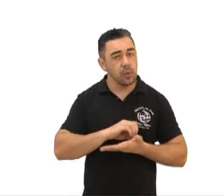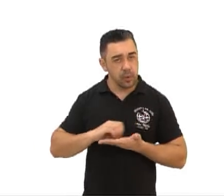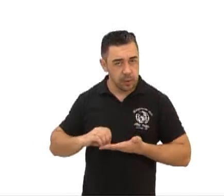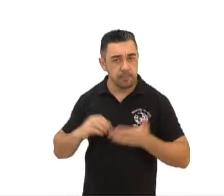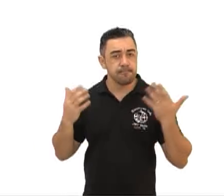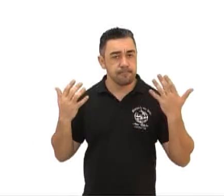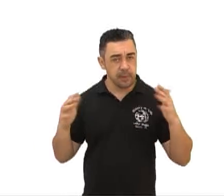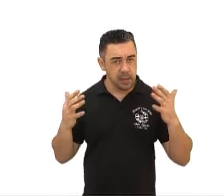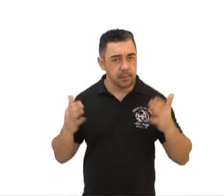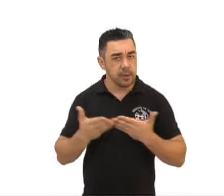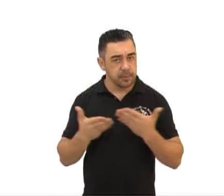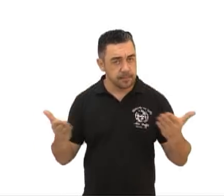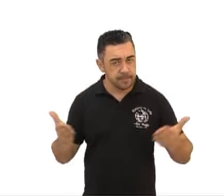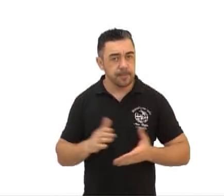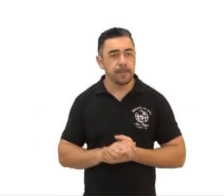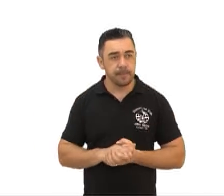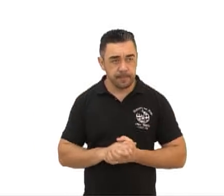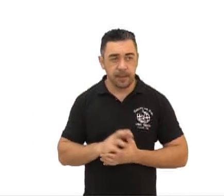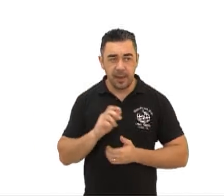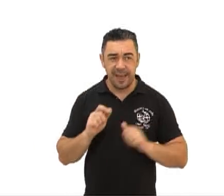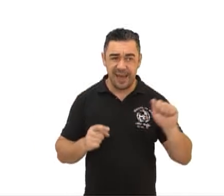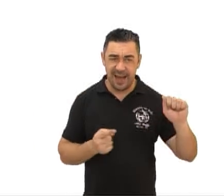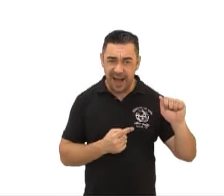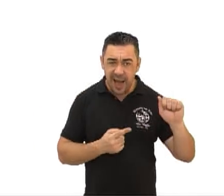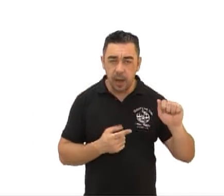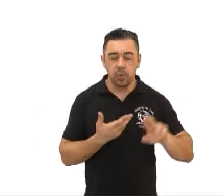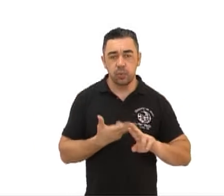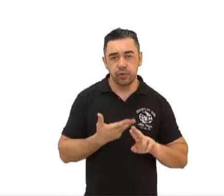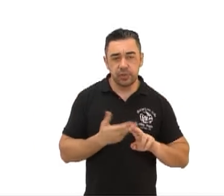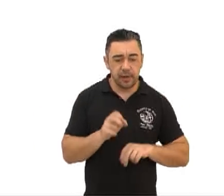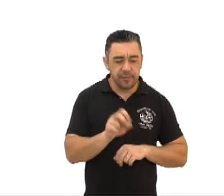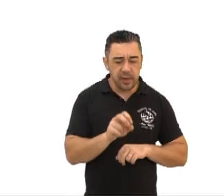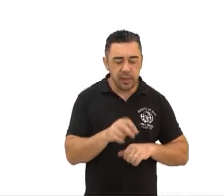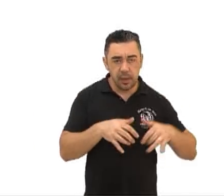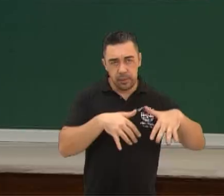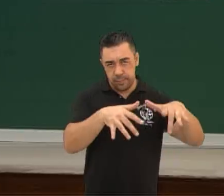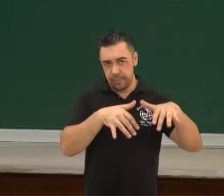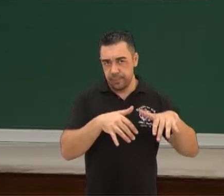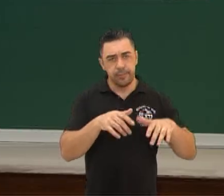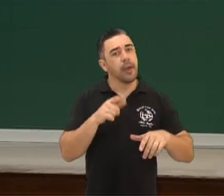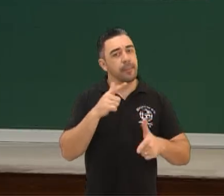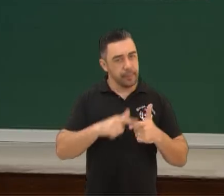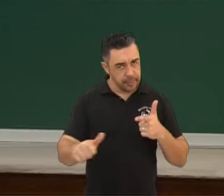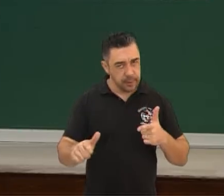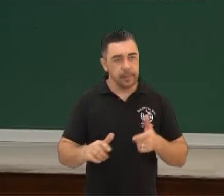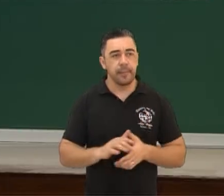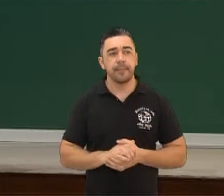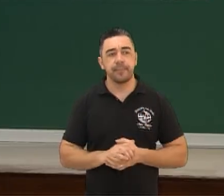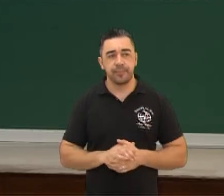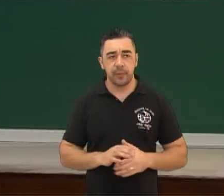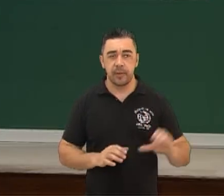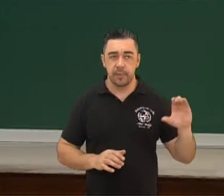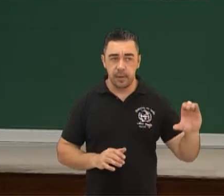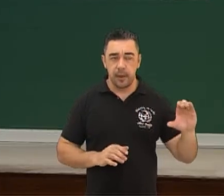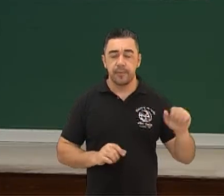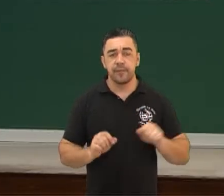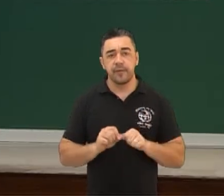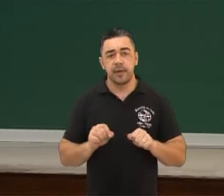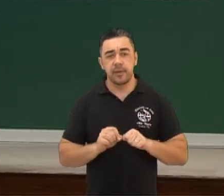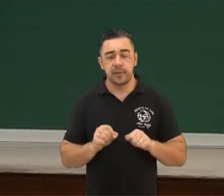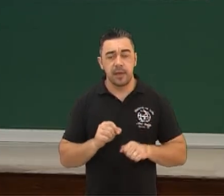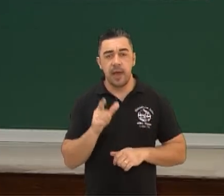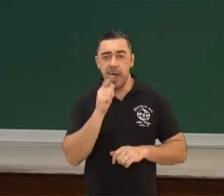de parabéns, né? A alternativa A, a utilização dos fertilizantes, gera impacto, né? A C,